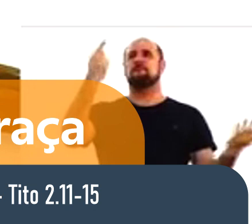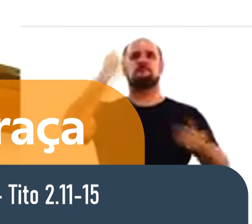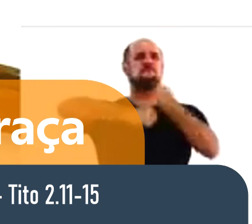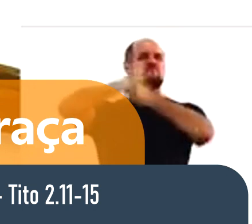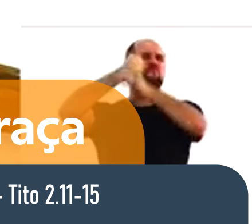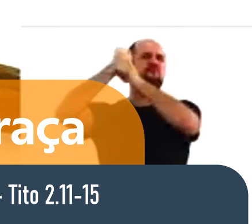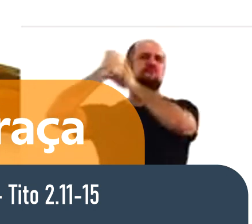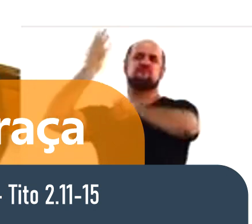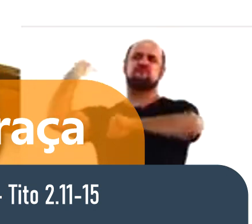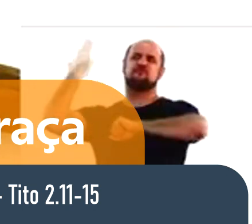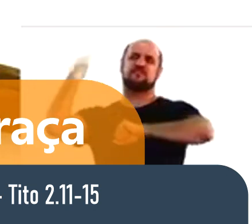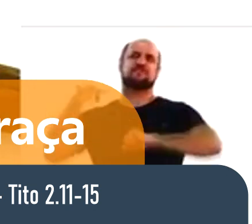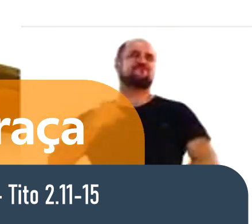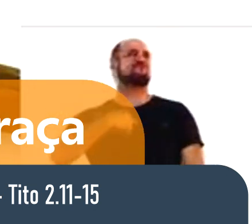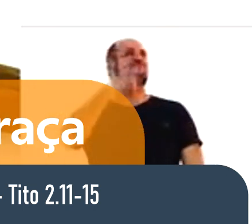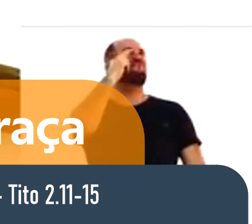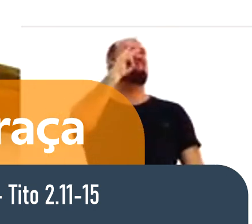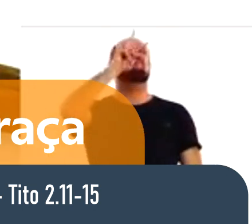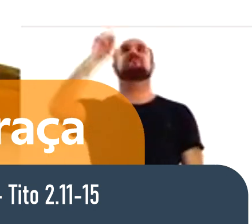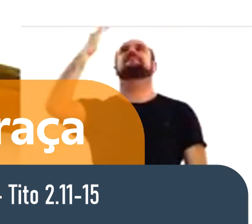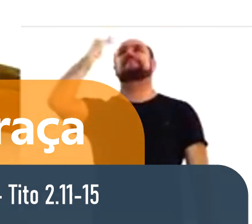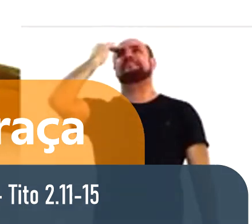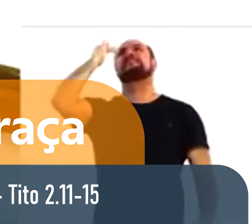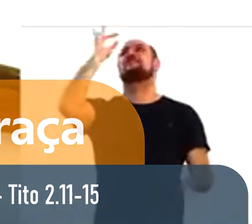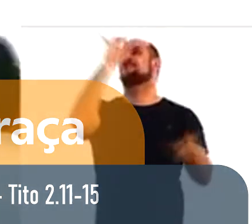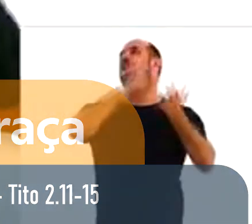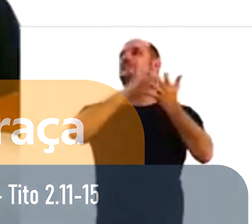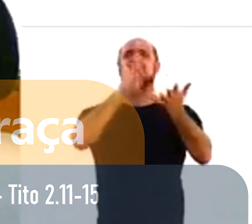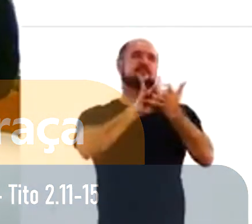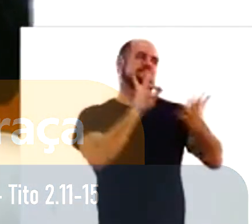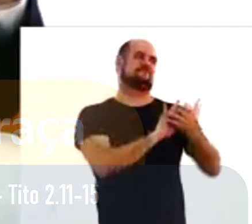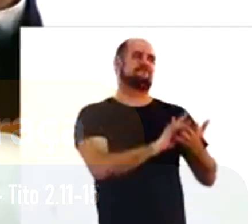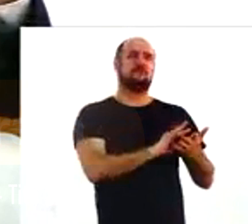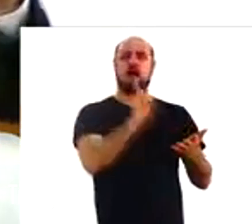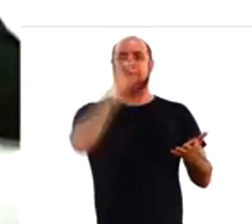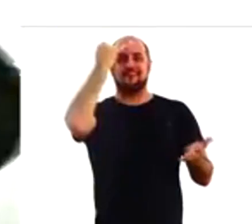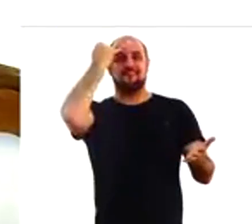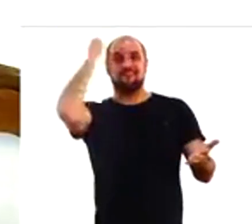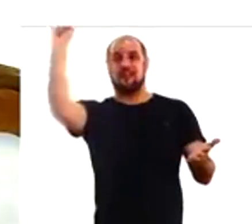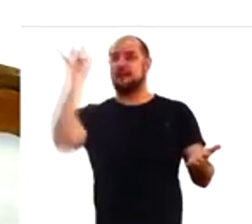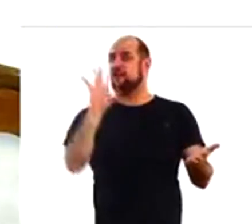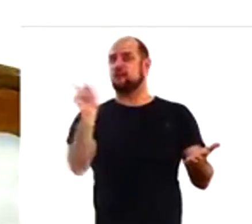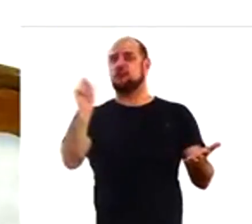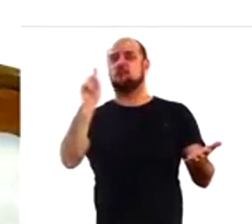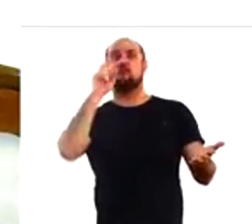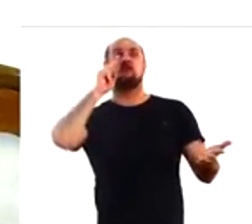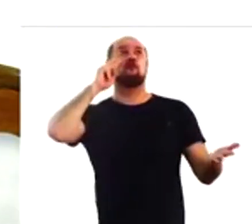anos, eu entendi alguma coisa mais real. Não era só saber, era